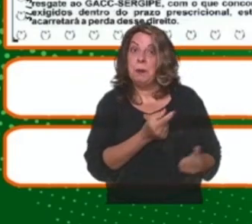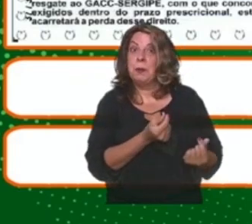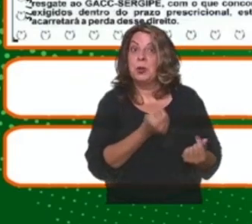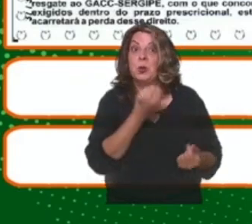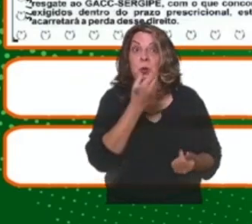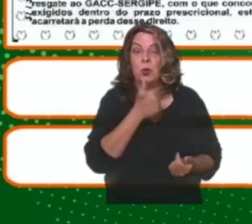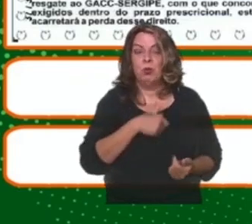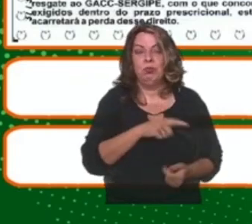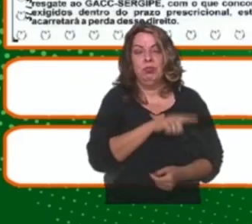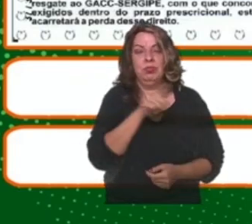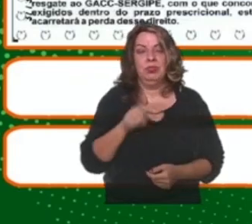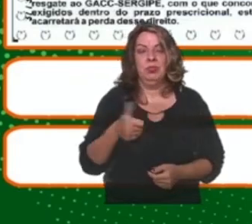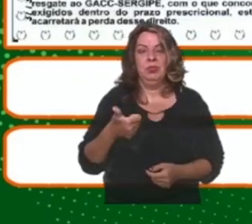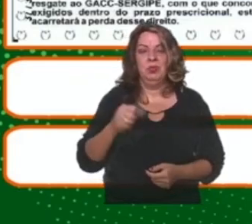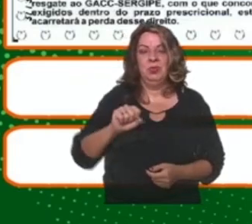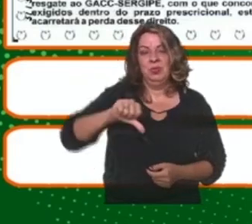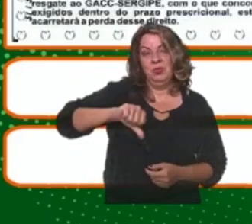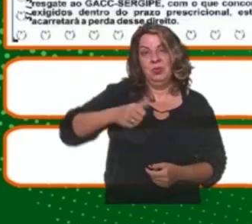o título